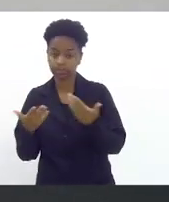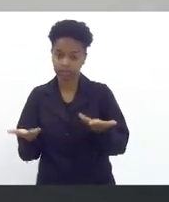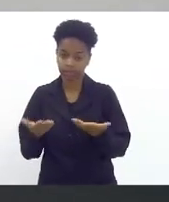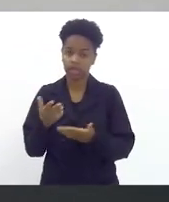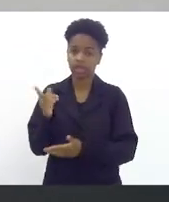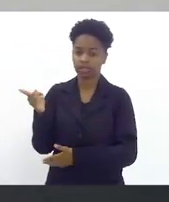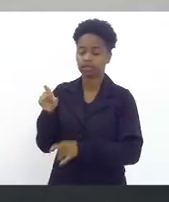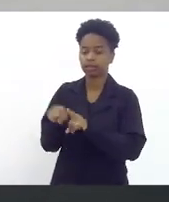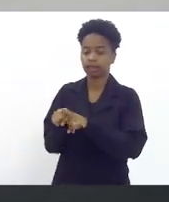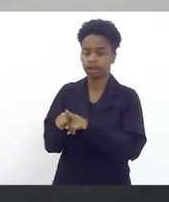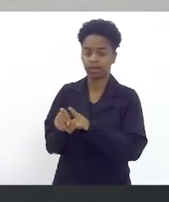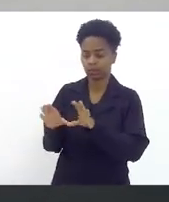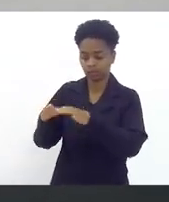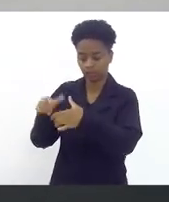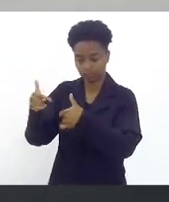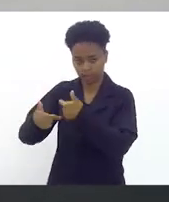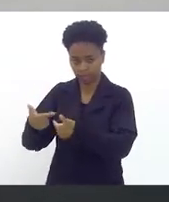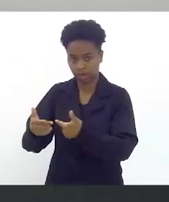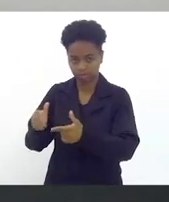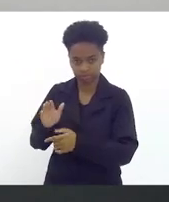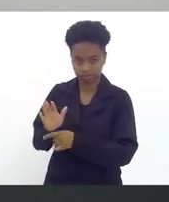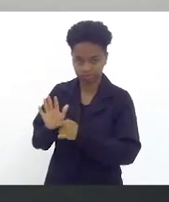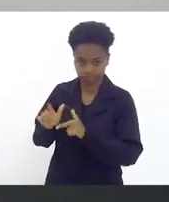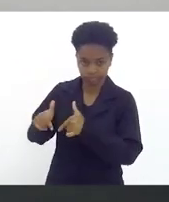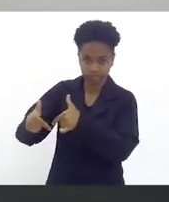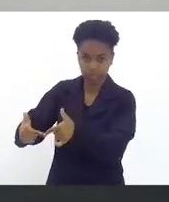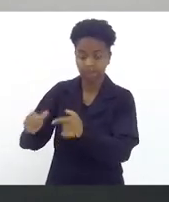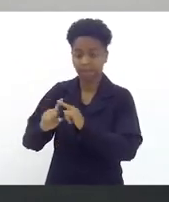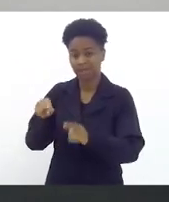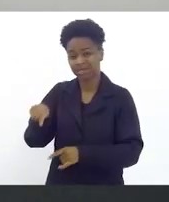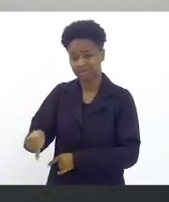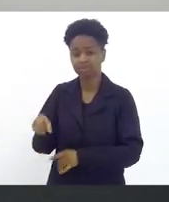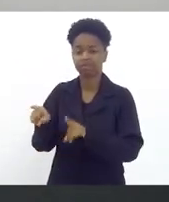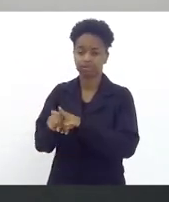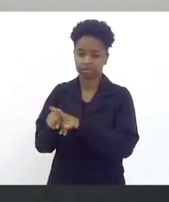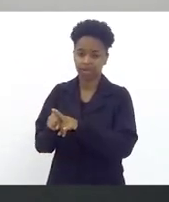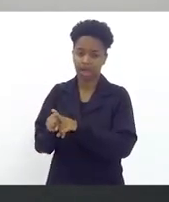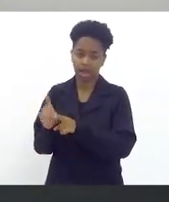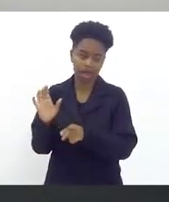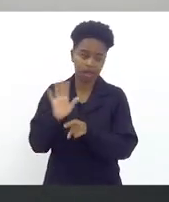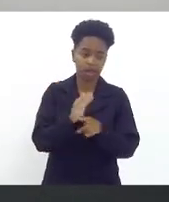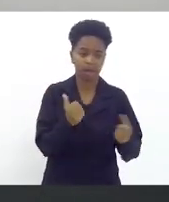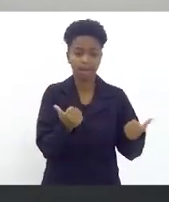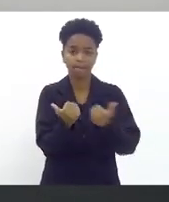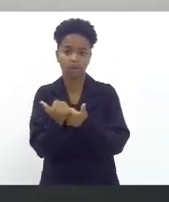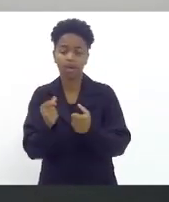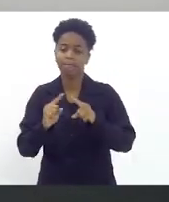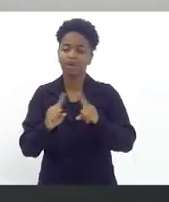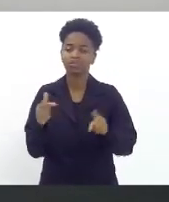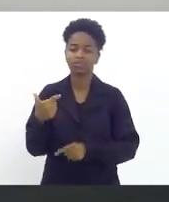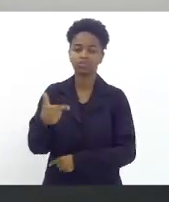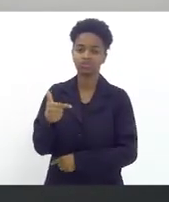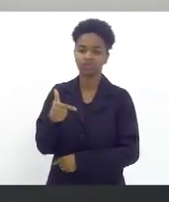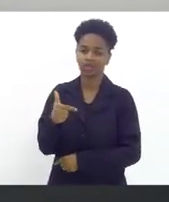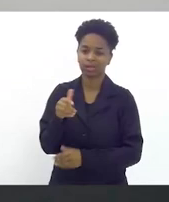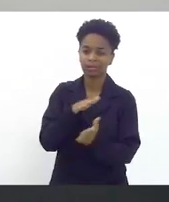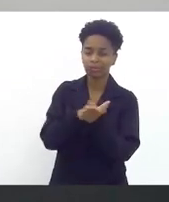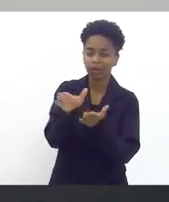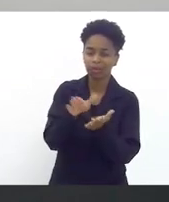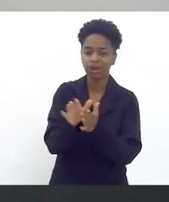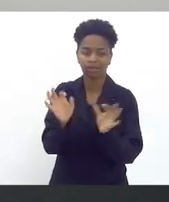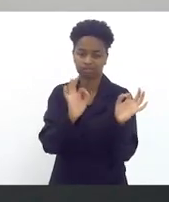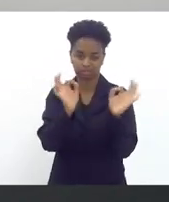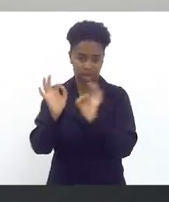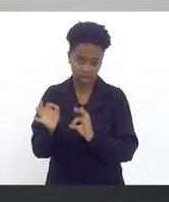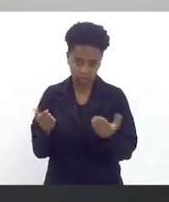então em breve a gente vai ter a frente então em tese a frente também Patrocínio nesse encontro mas como ela não tá publicada e